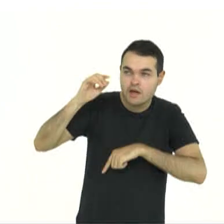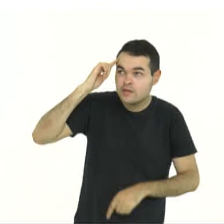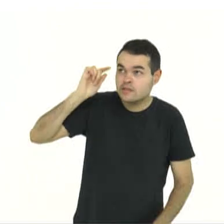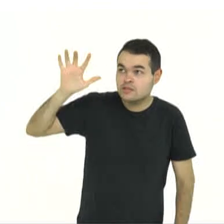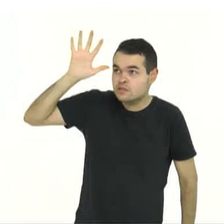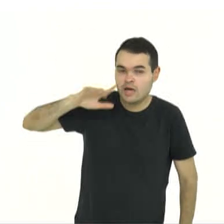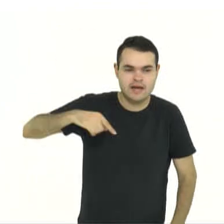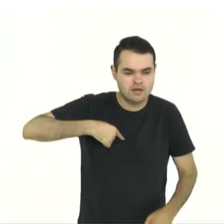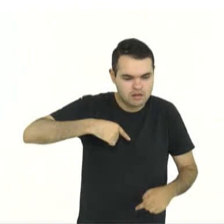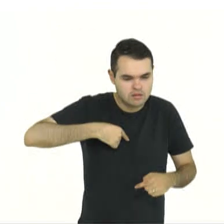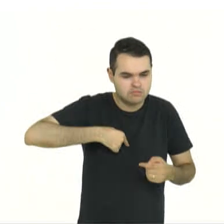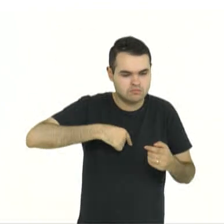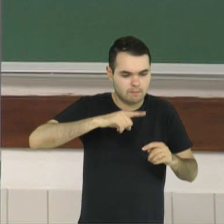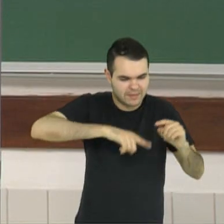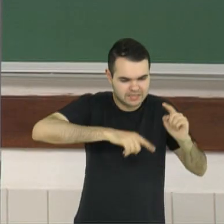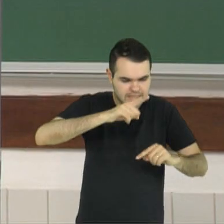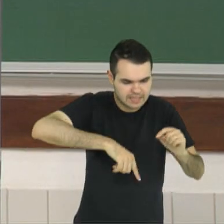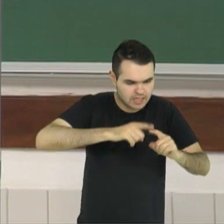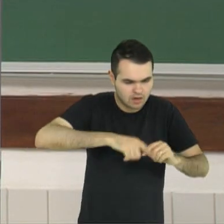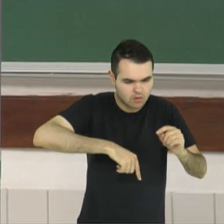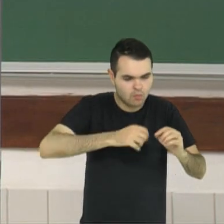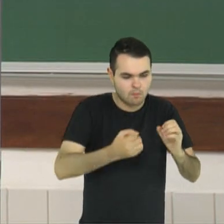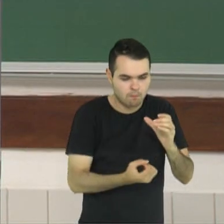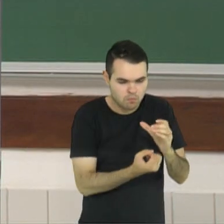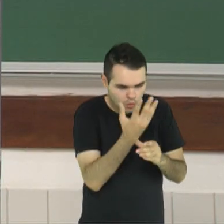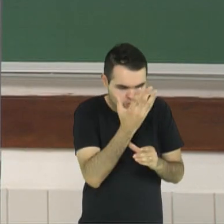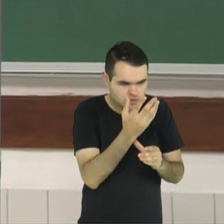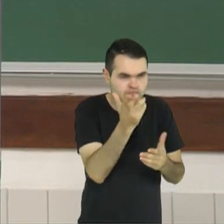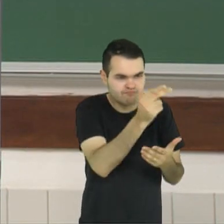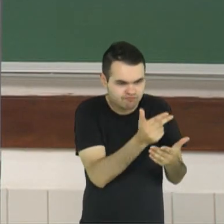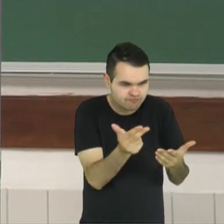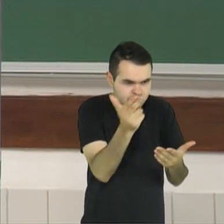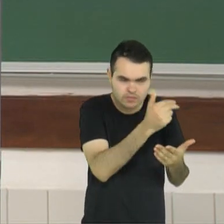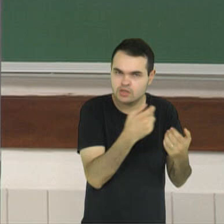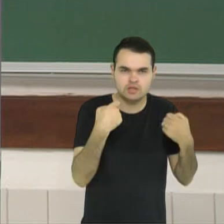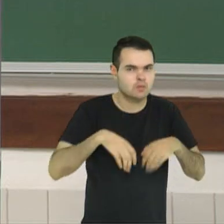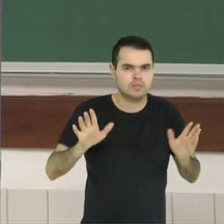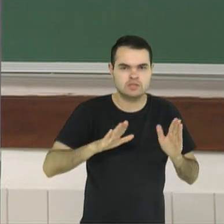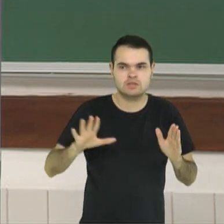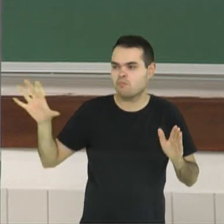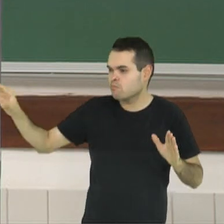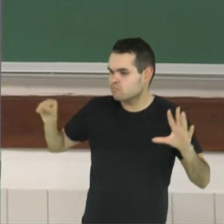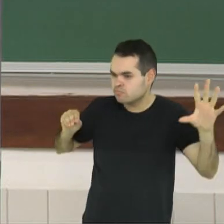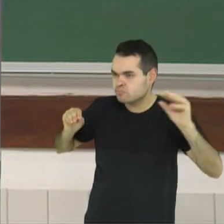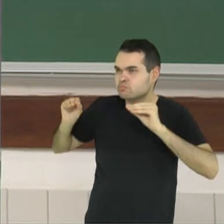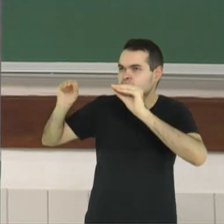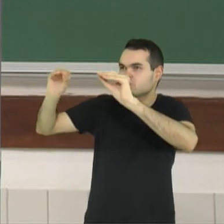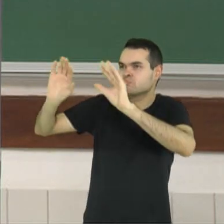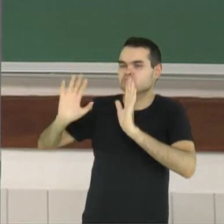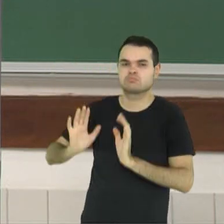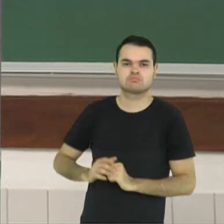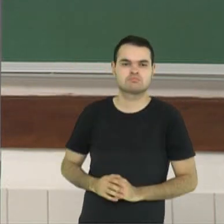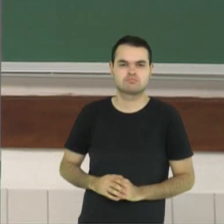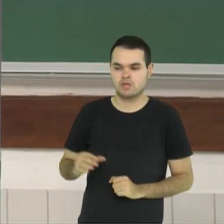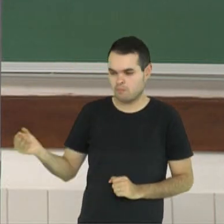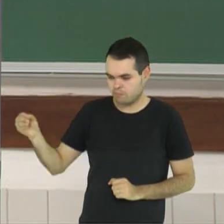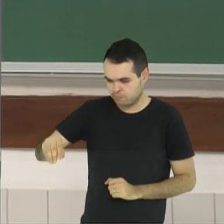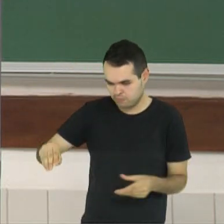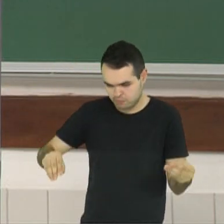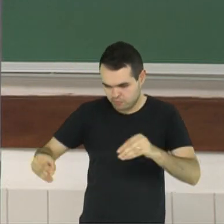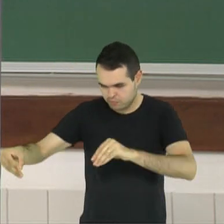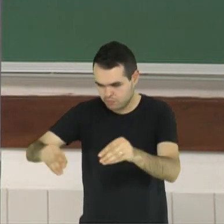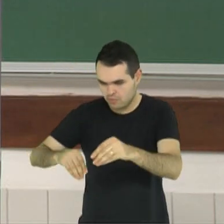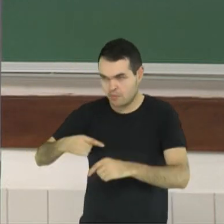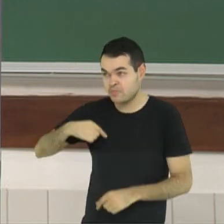preciso produzir o material, eu posso pegar algo. Influência dadaísta, trago, tiro do seu contexto, coloco aqui, coloco a minha ideia